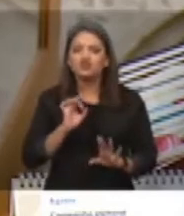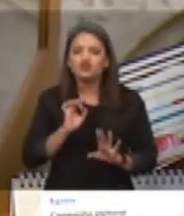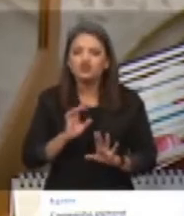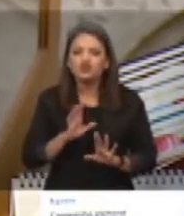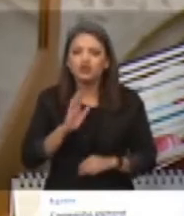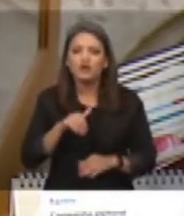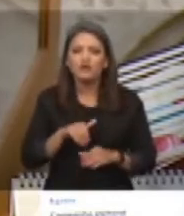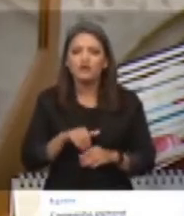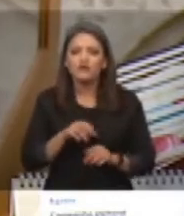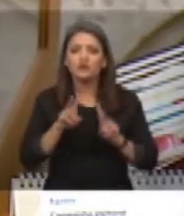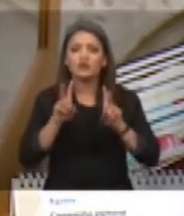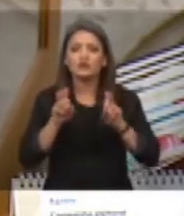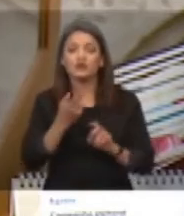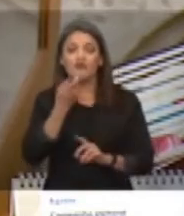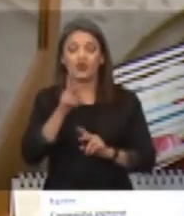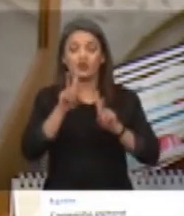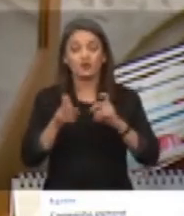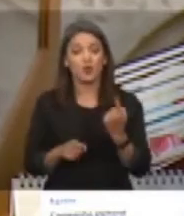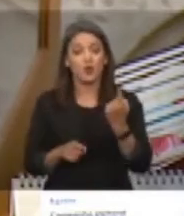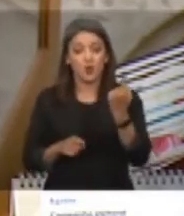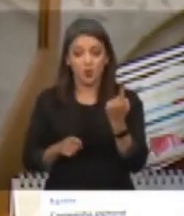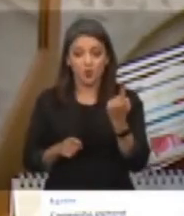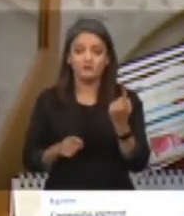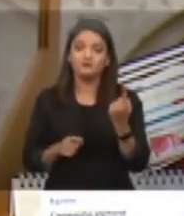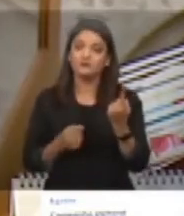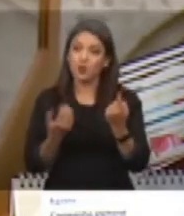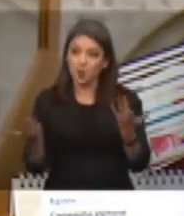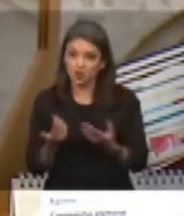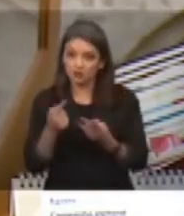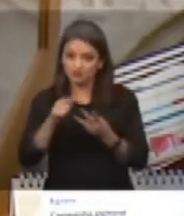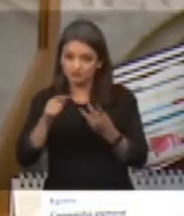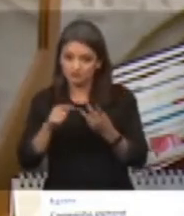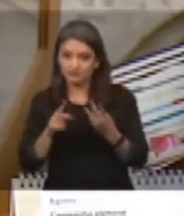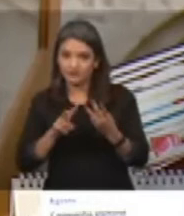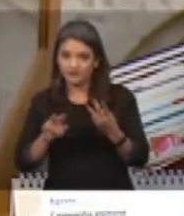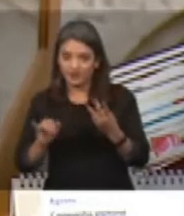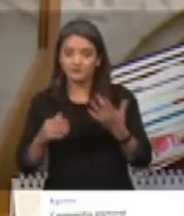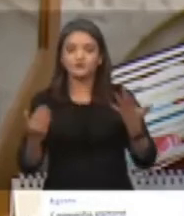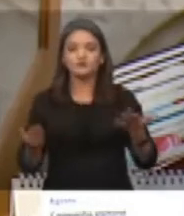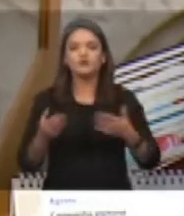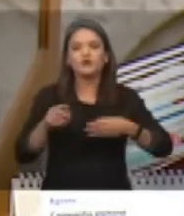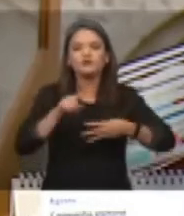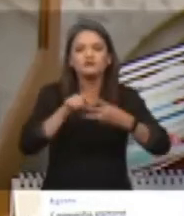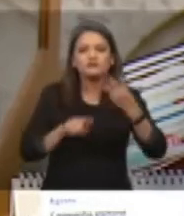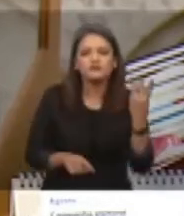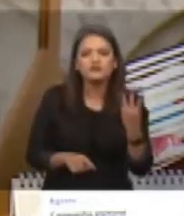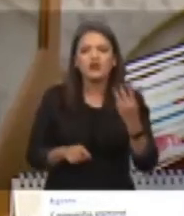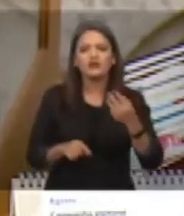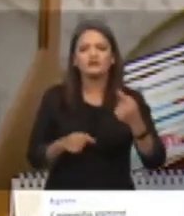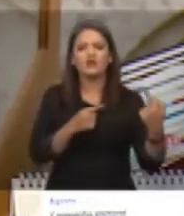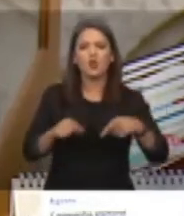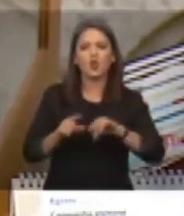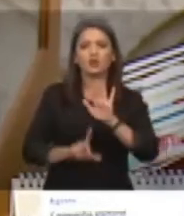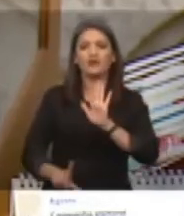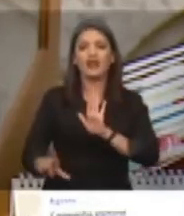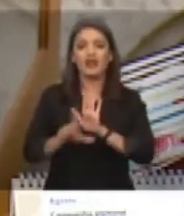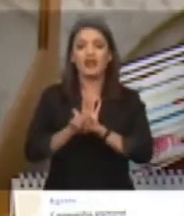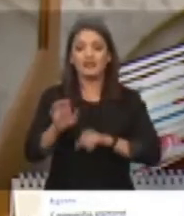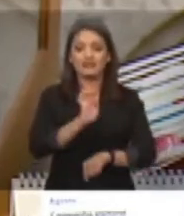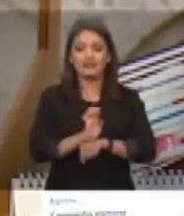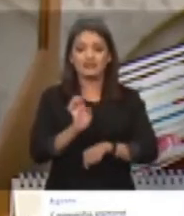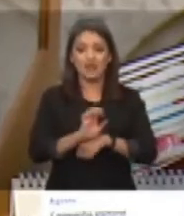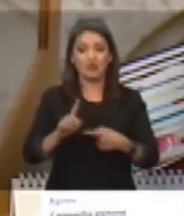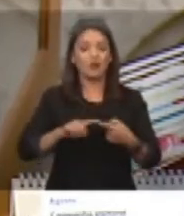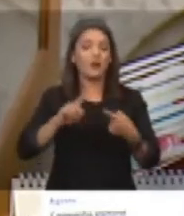2 já haviam manifestações. Quero registrar que essas ações impugnam a validade das leis dos estados de